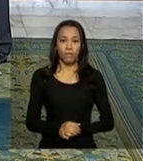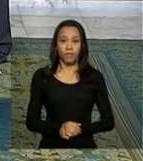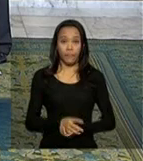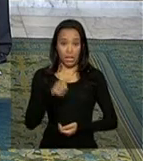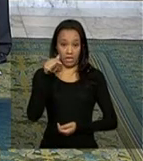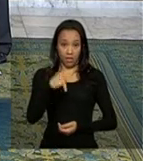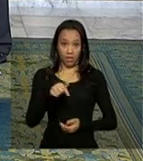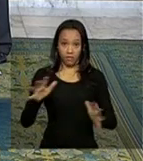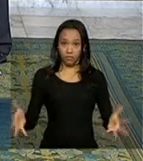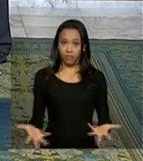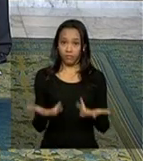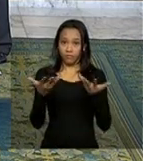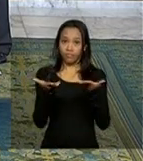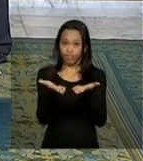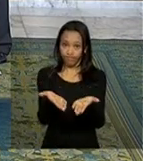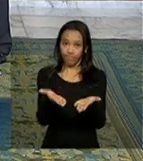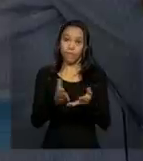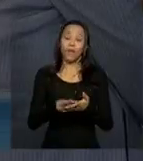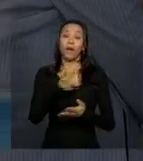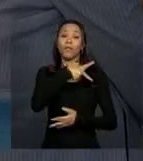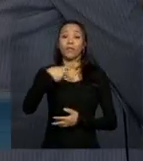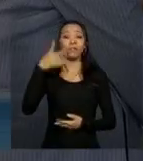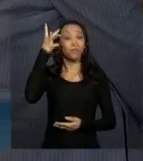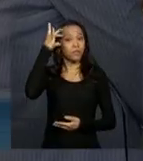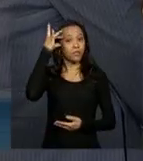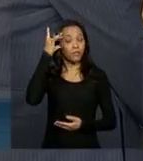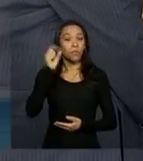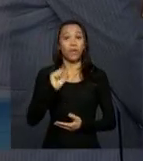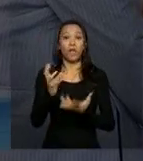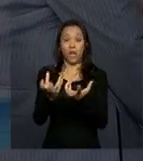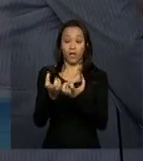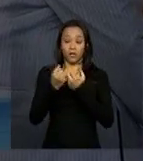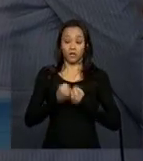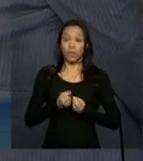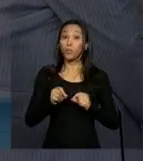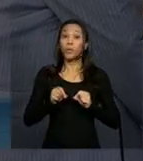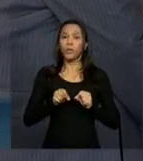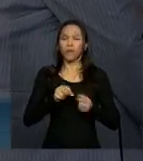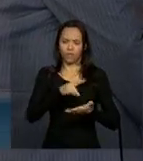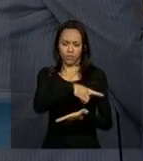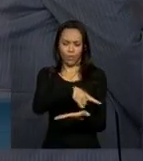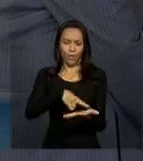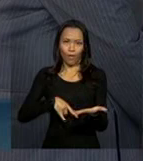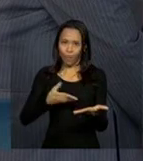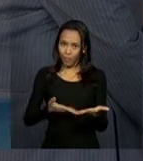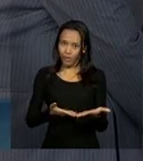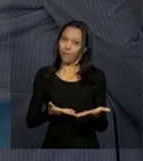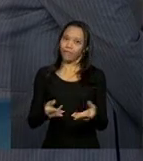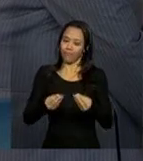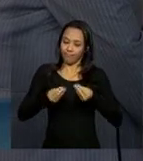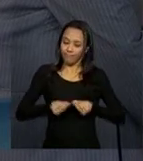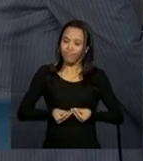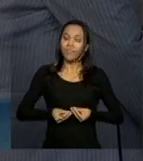Nessa cerimônia, a presidenta Dilma recebe as credenciais, deseja boas-vindas aos novos